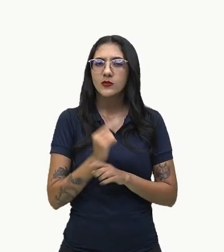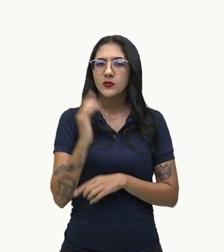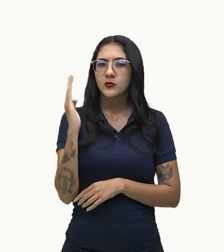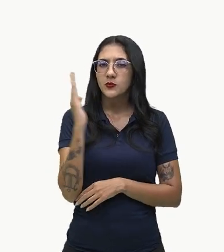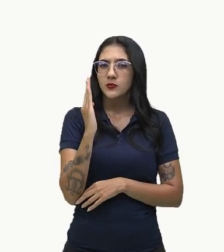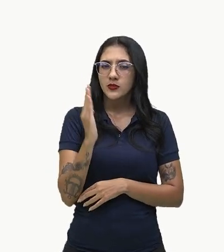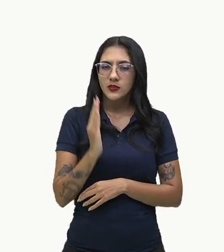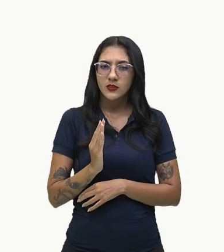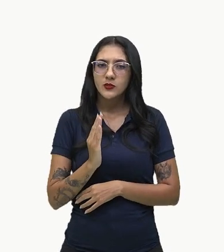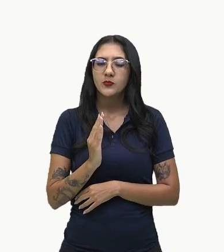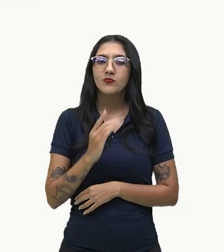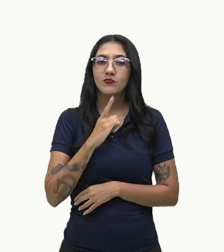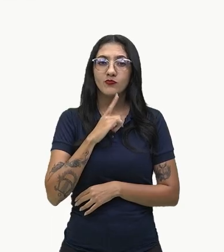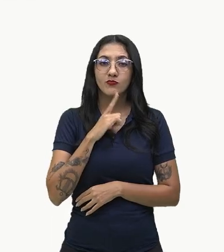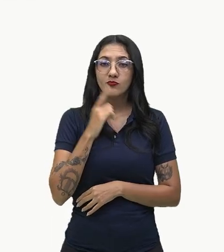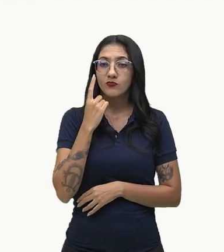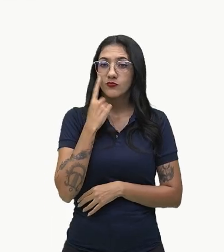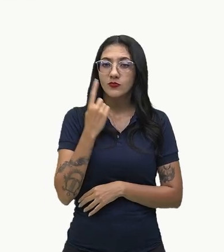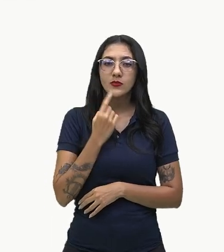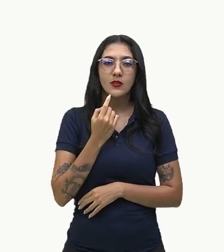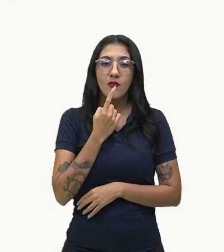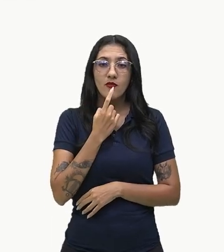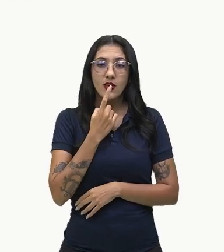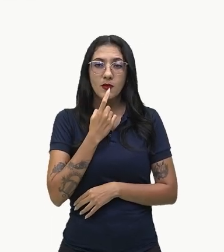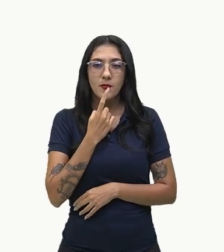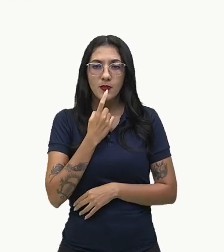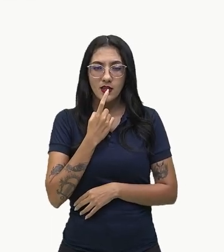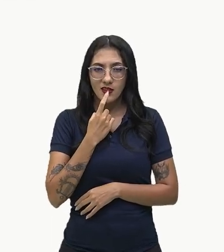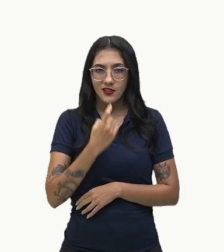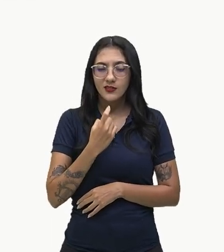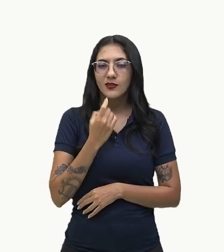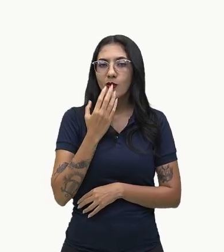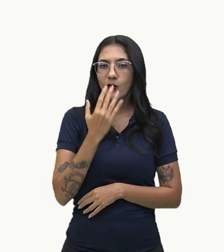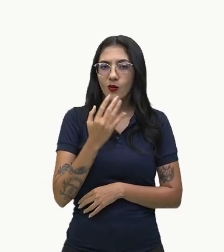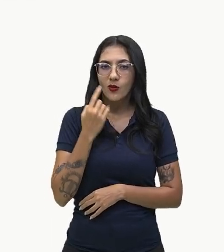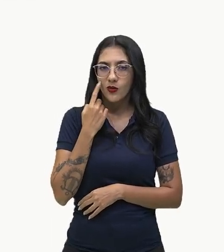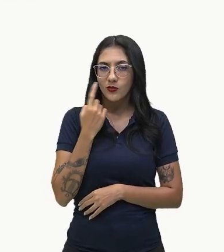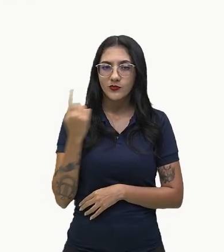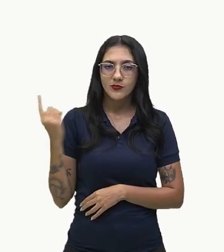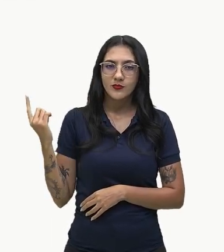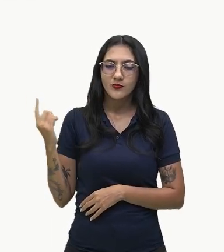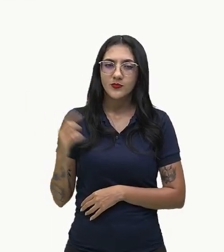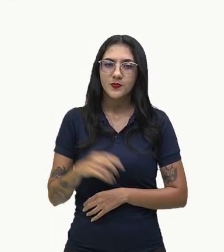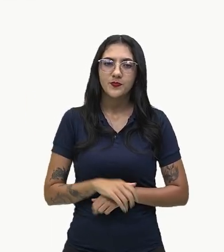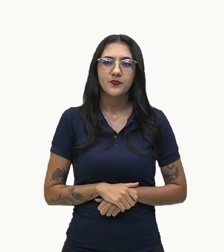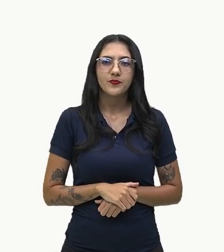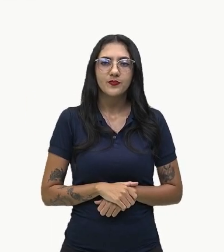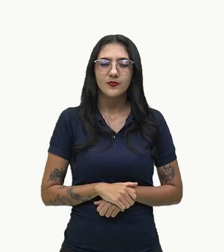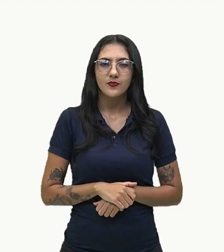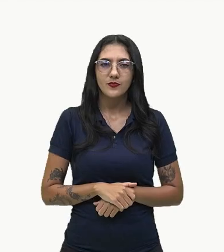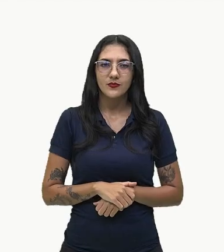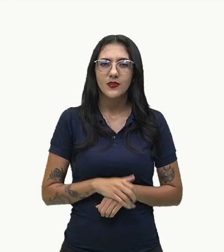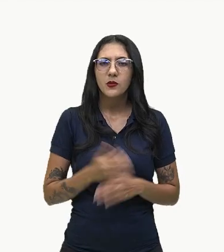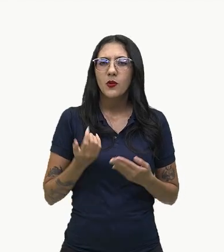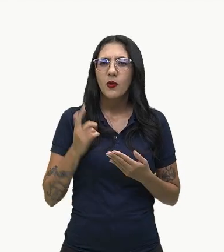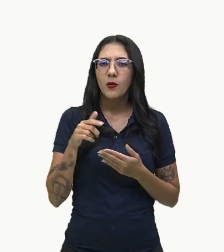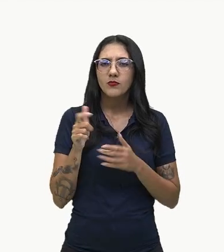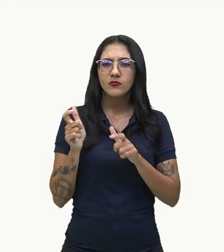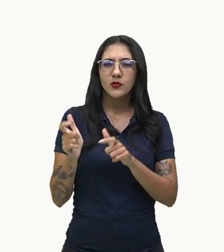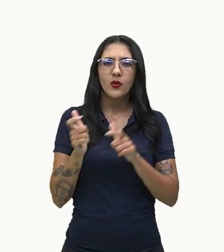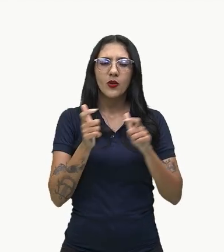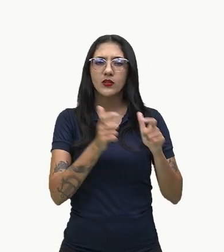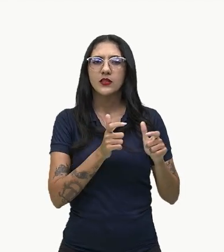aí que está destacado na cor vermelha no nosso planisfério. Qual é a localização desse